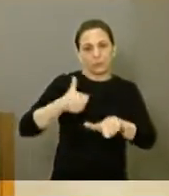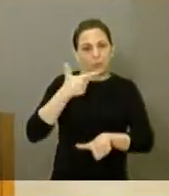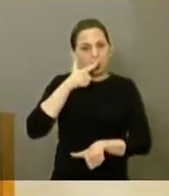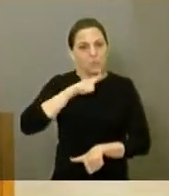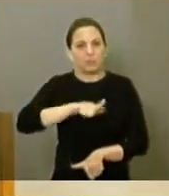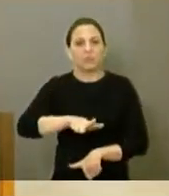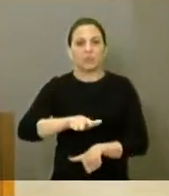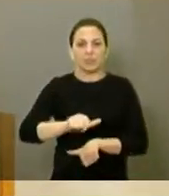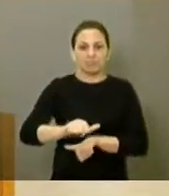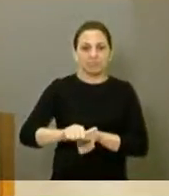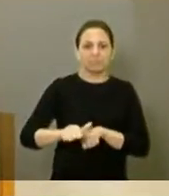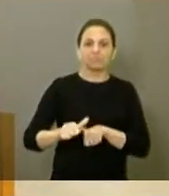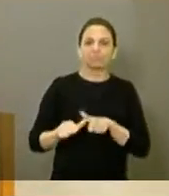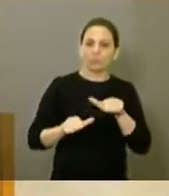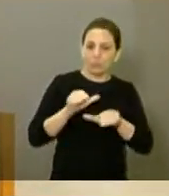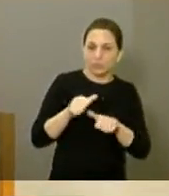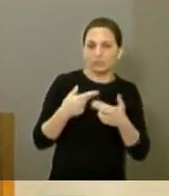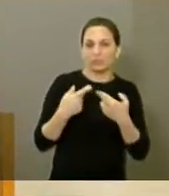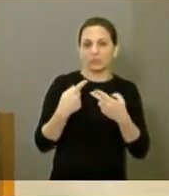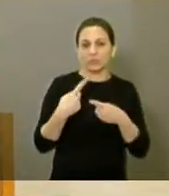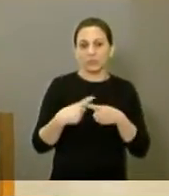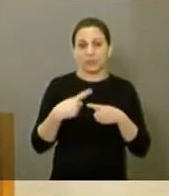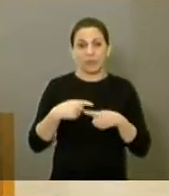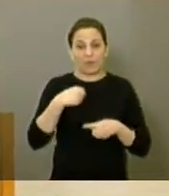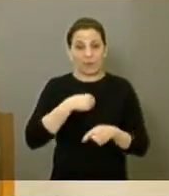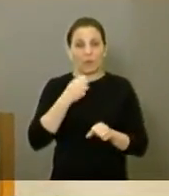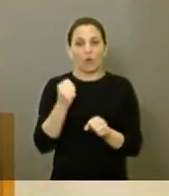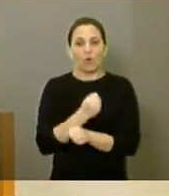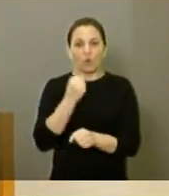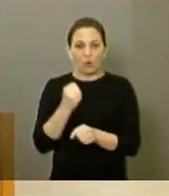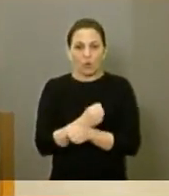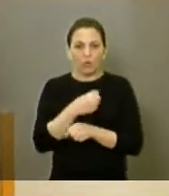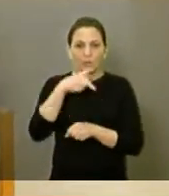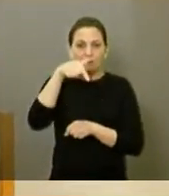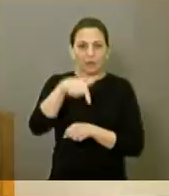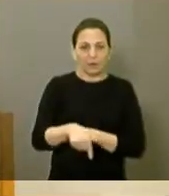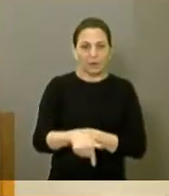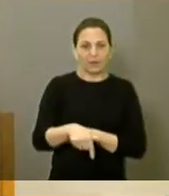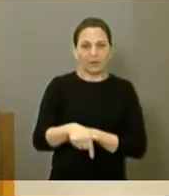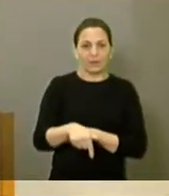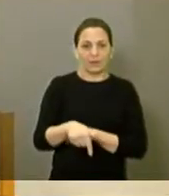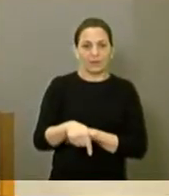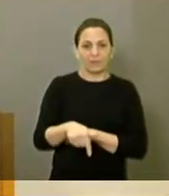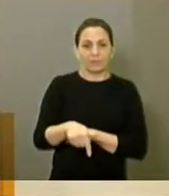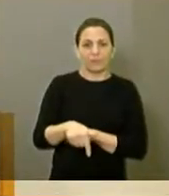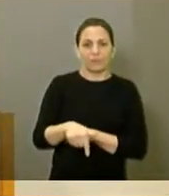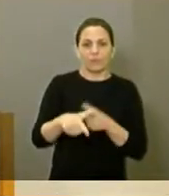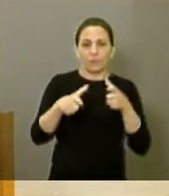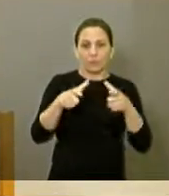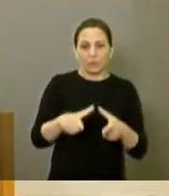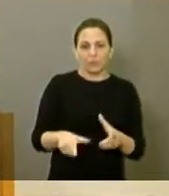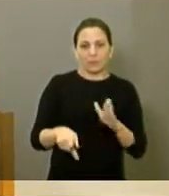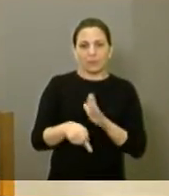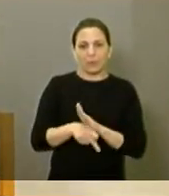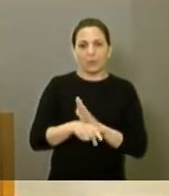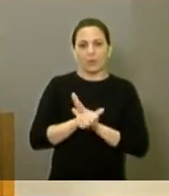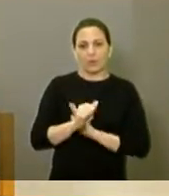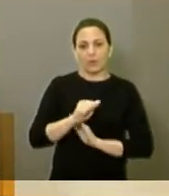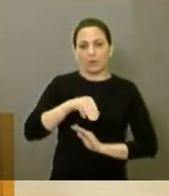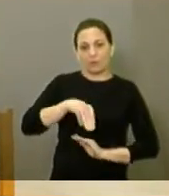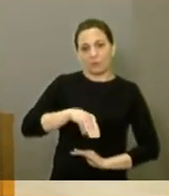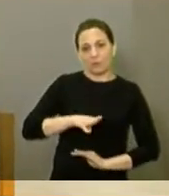jeci que quando eu construir lá o ambulatório